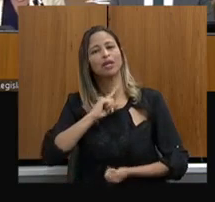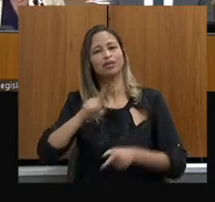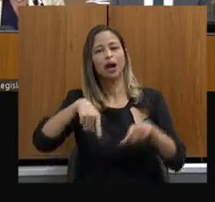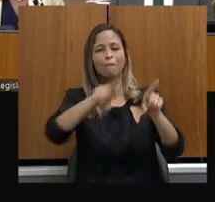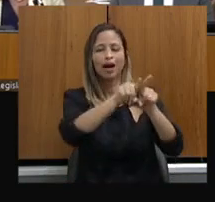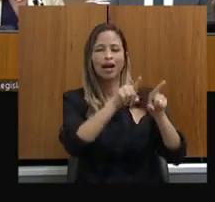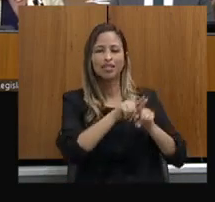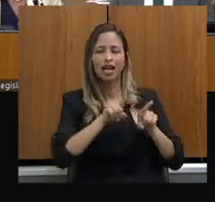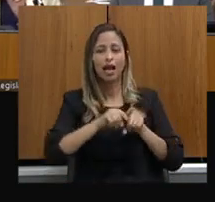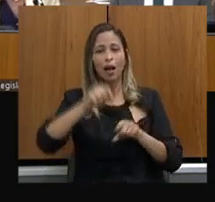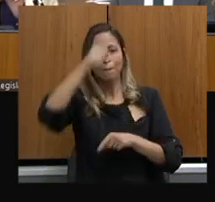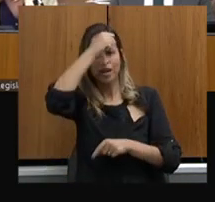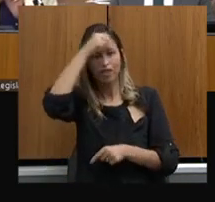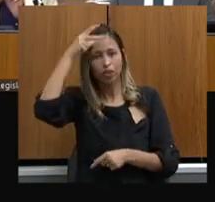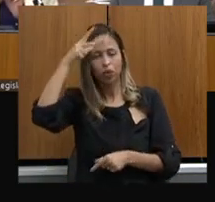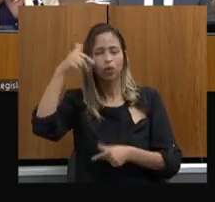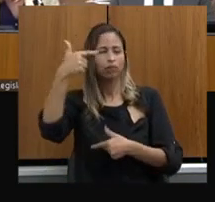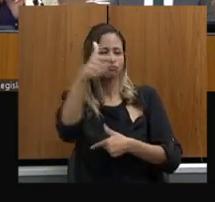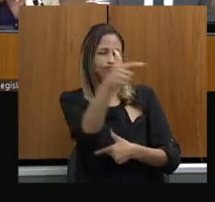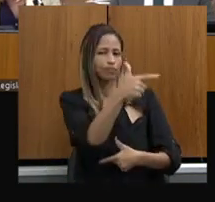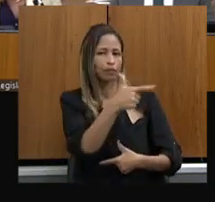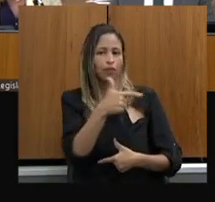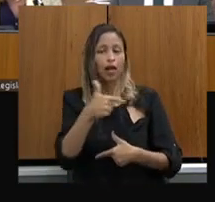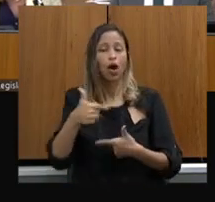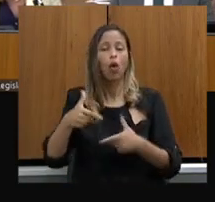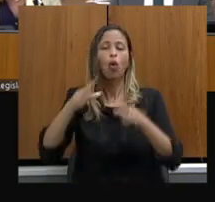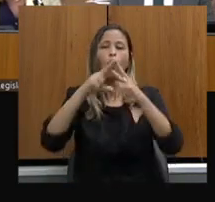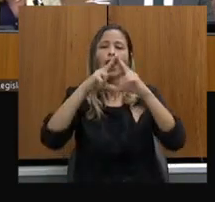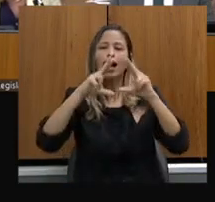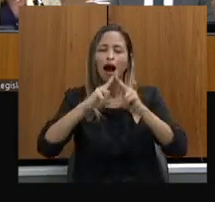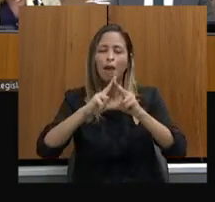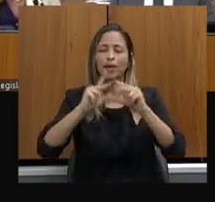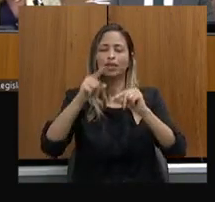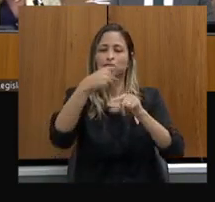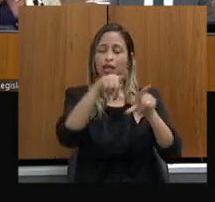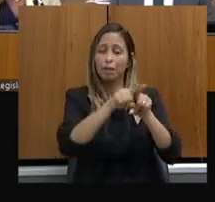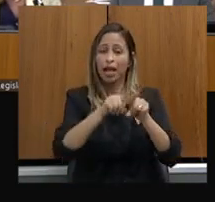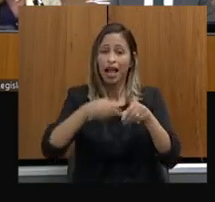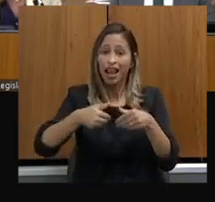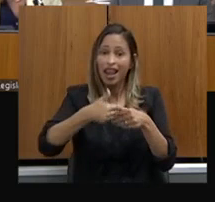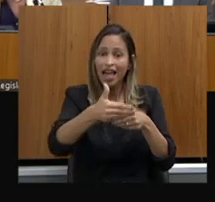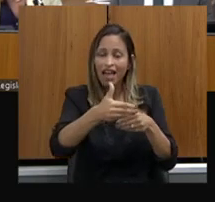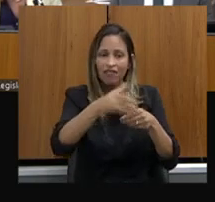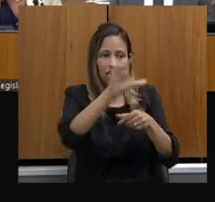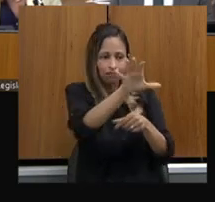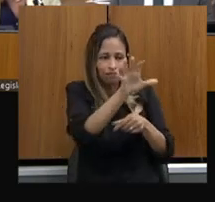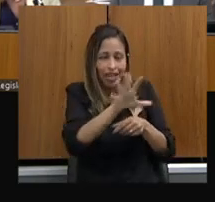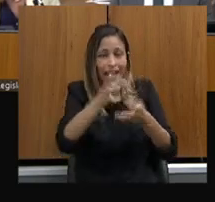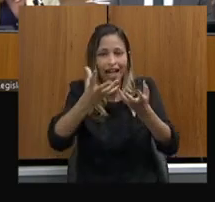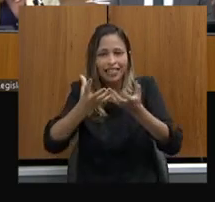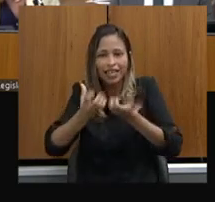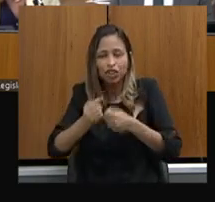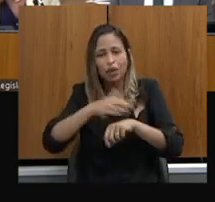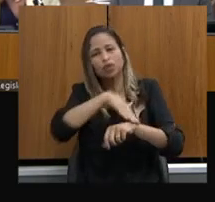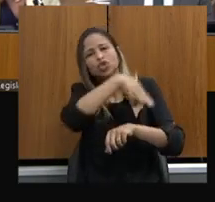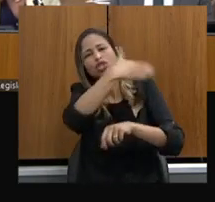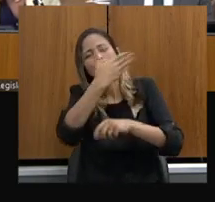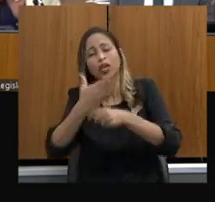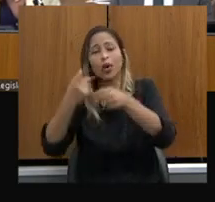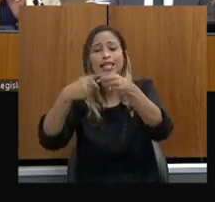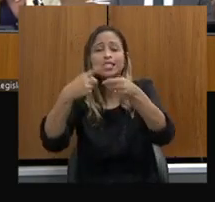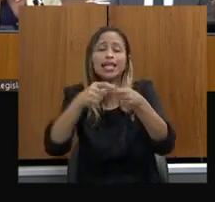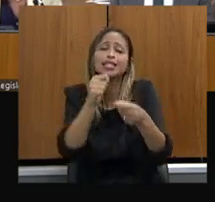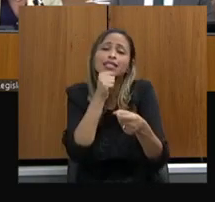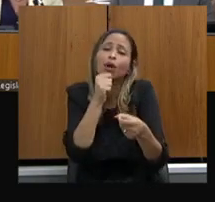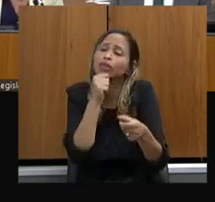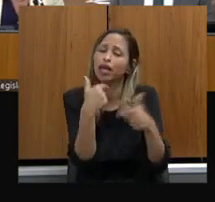municípios seja com prefeituras municipais ou com câmaras municipais leva as unidades de atendimento integrado a municípios que não